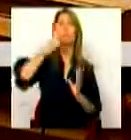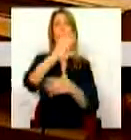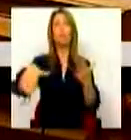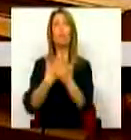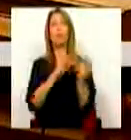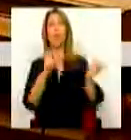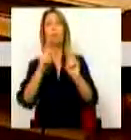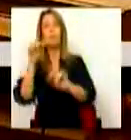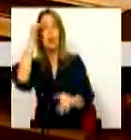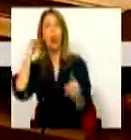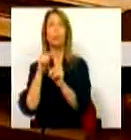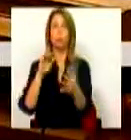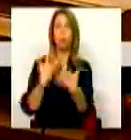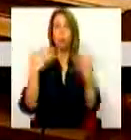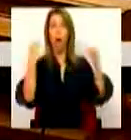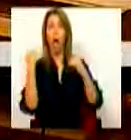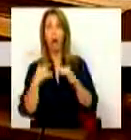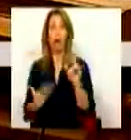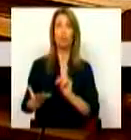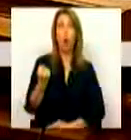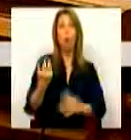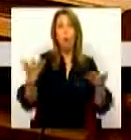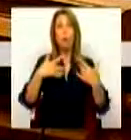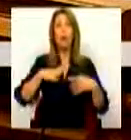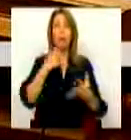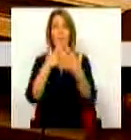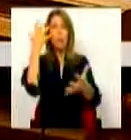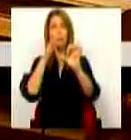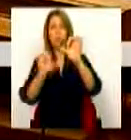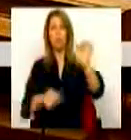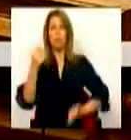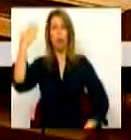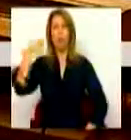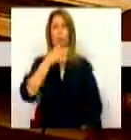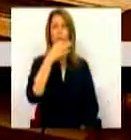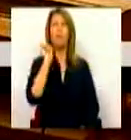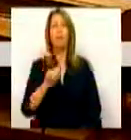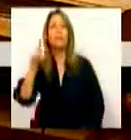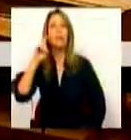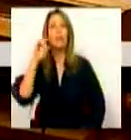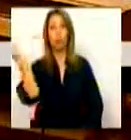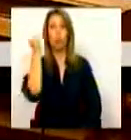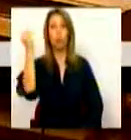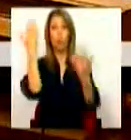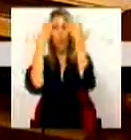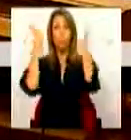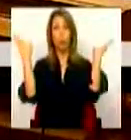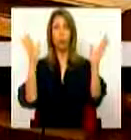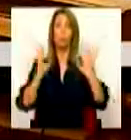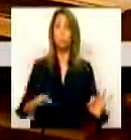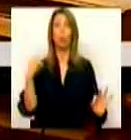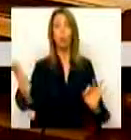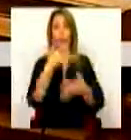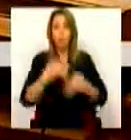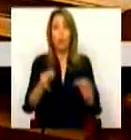alteração com vista a construir consensos e eu queria enfatizar isto nesta intervenção. E há pouco, quando eu falava da defesa das instituições democráticas, ela precisa de